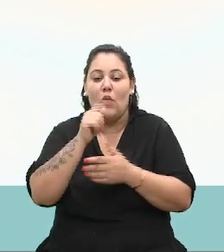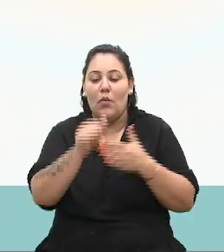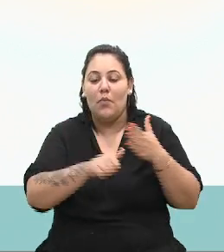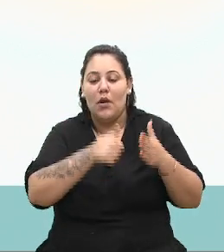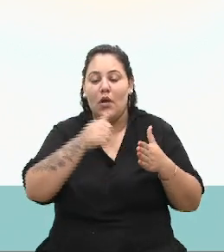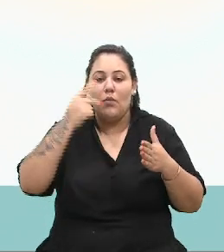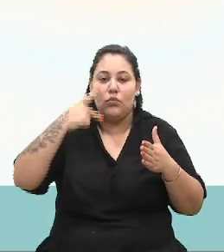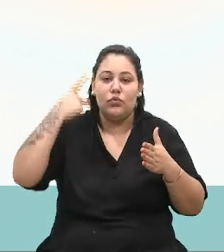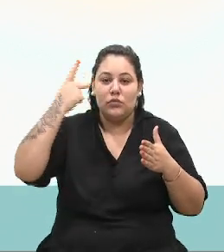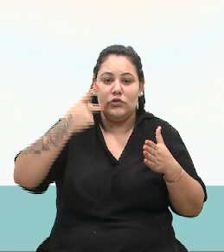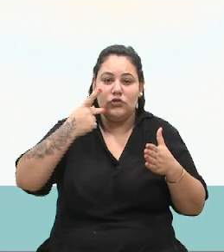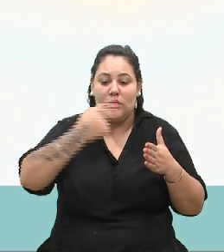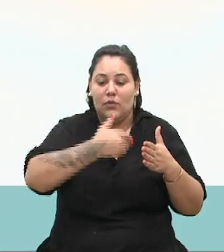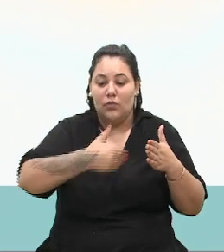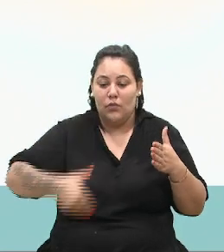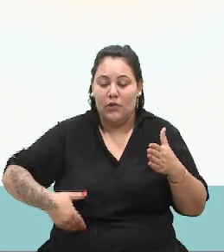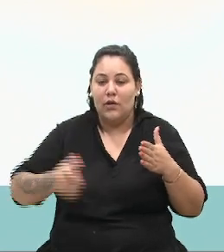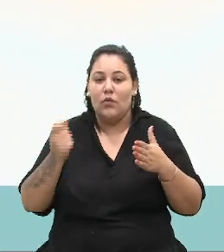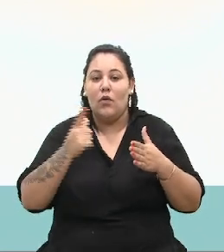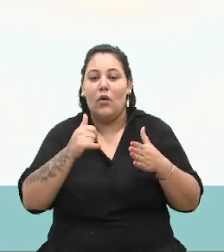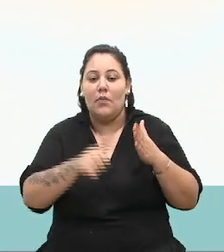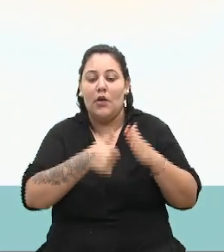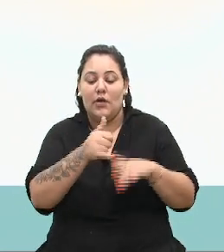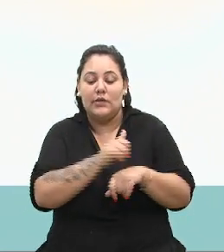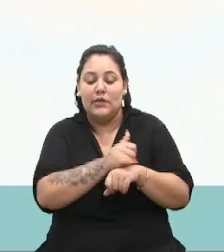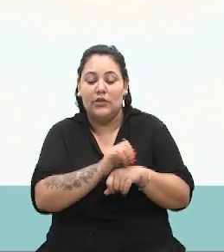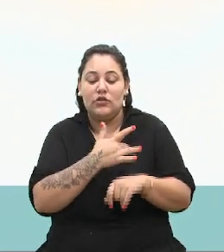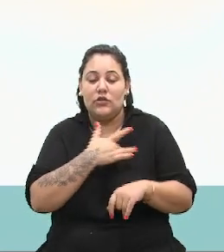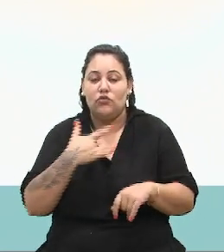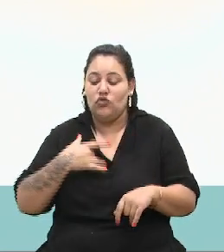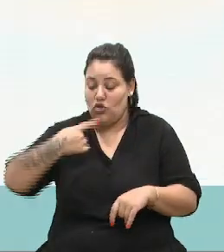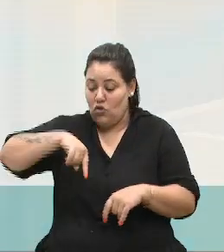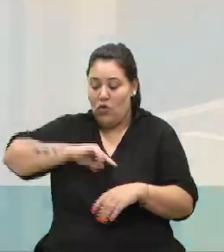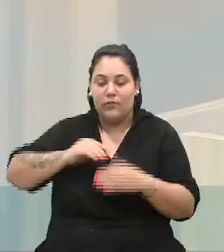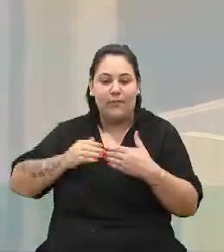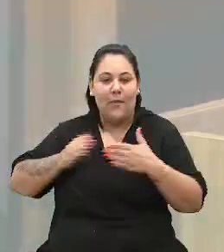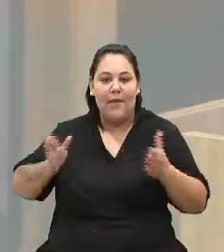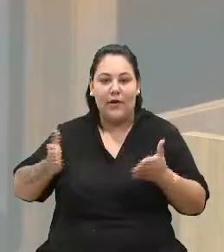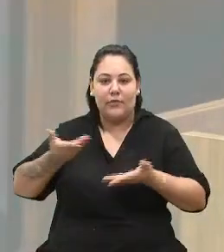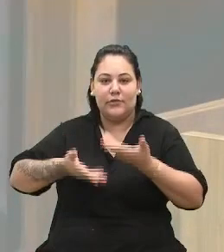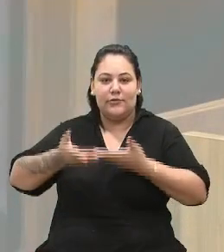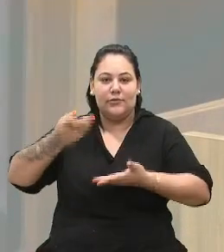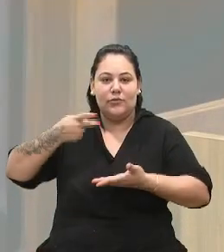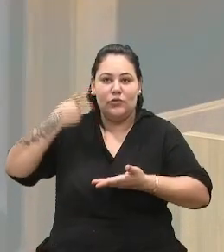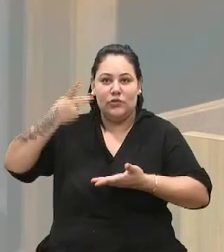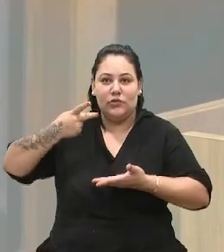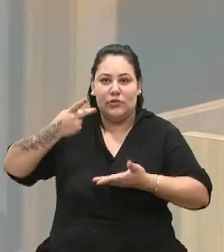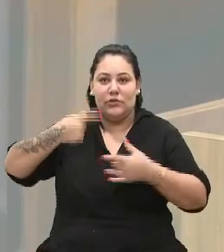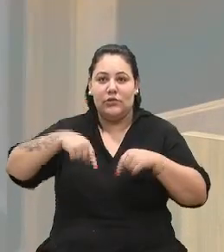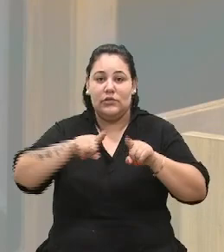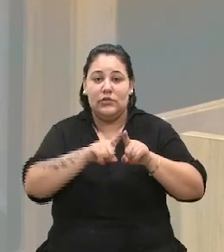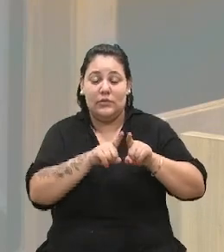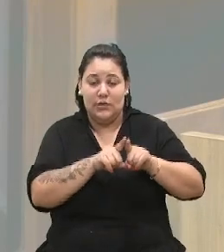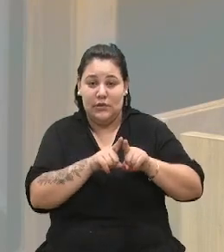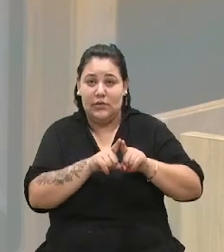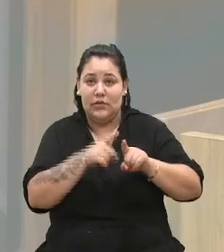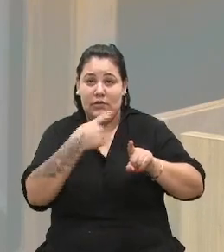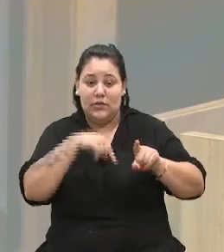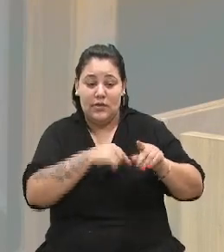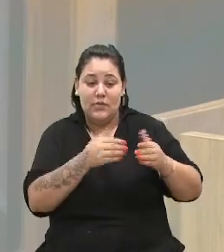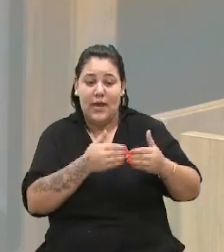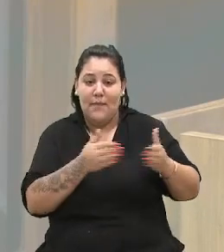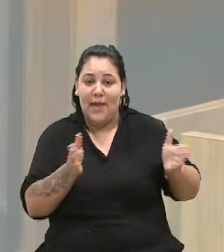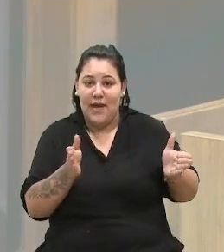melhor estratégia de saúde, nós estamos à disposição de vocês. Inclusive, nós colocamos à disposição as nossas